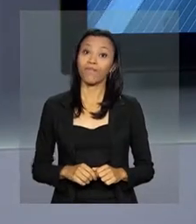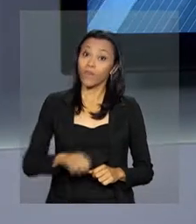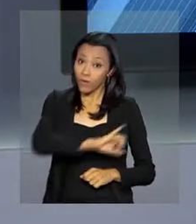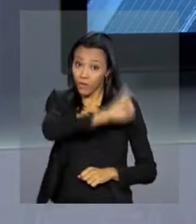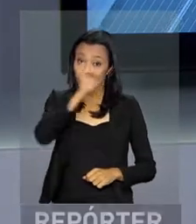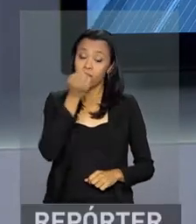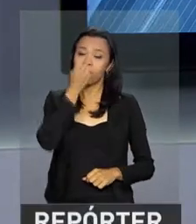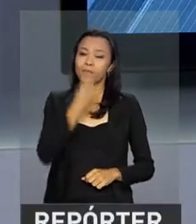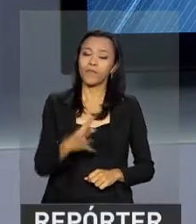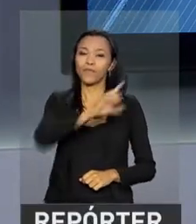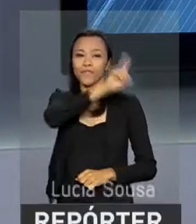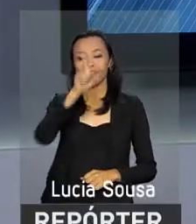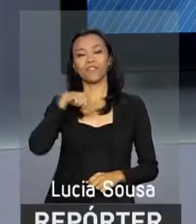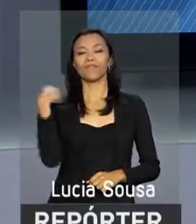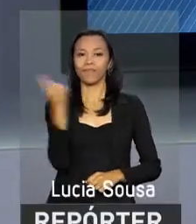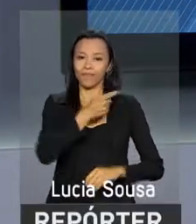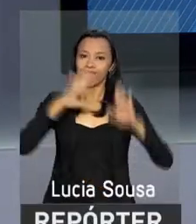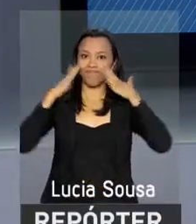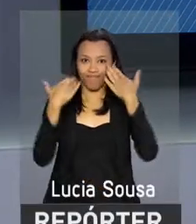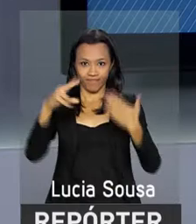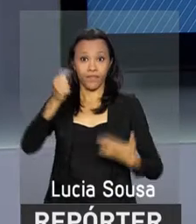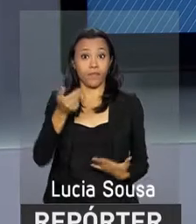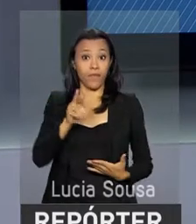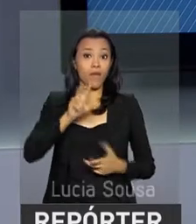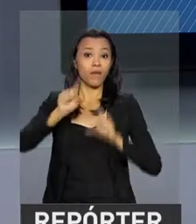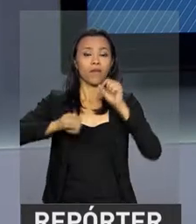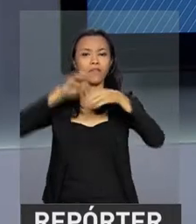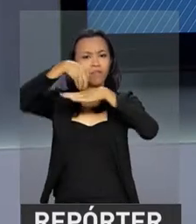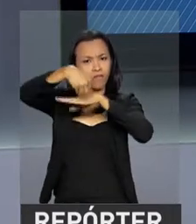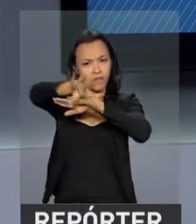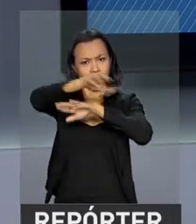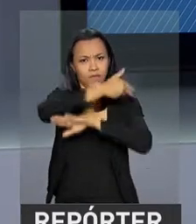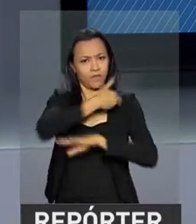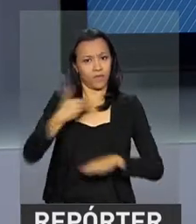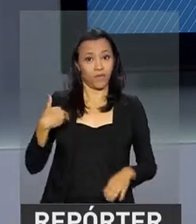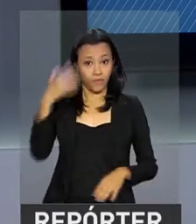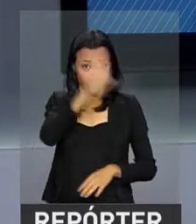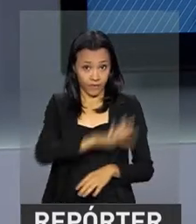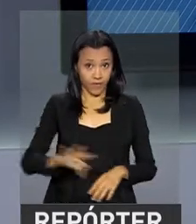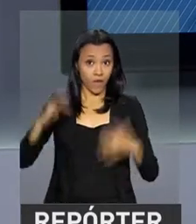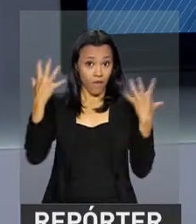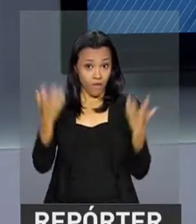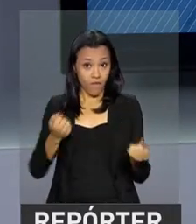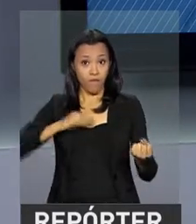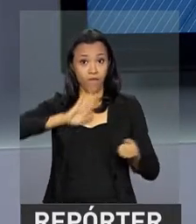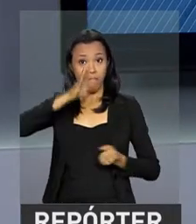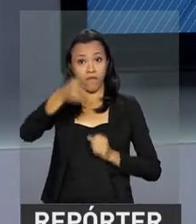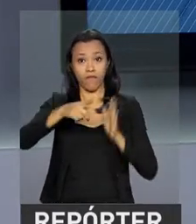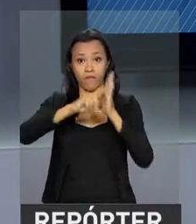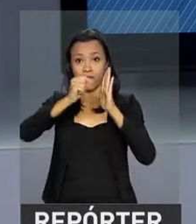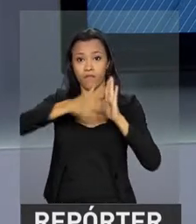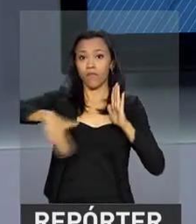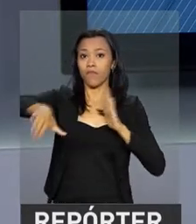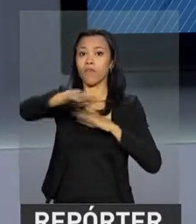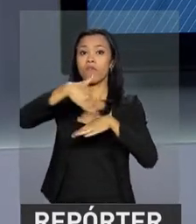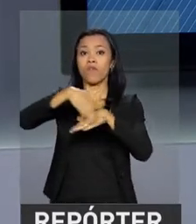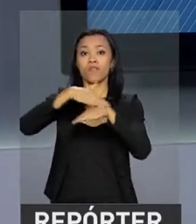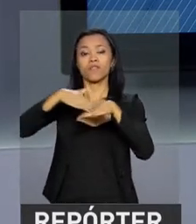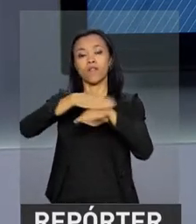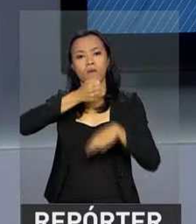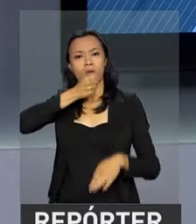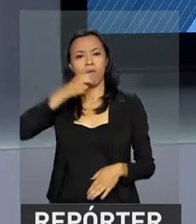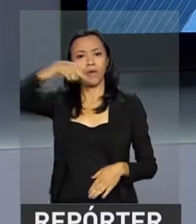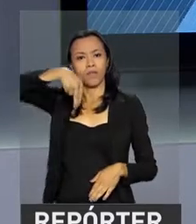Olá, bom dia. Estamos de volta com o repórter NBR e as notícias do governo federal. E vamos ao Palácio do Planalto falar com o repórter Ney